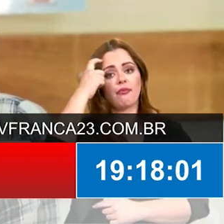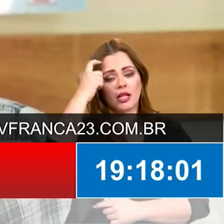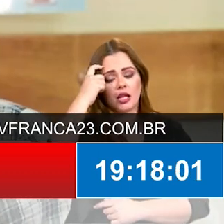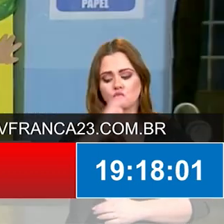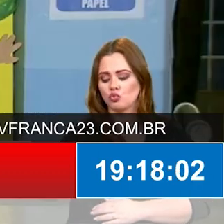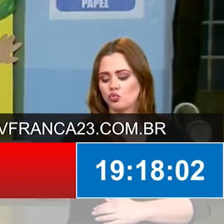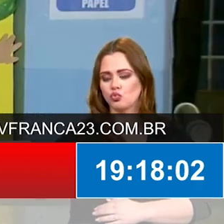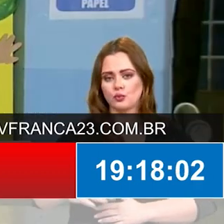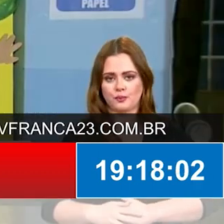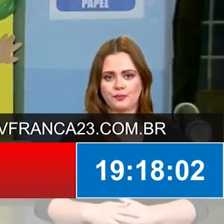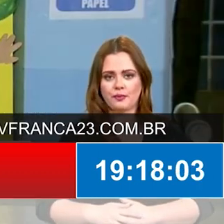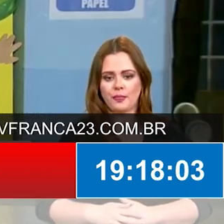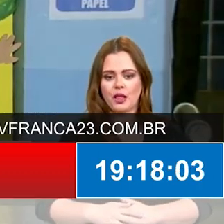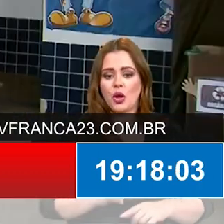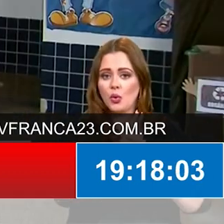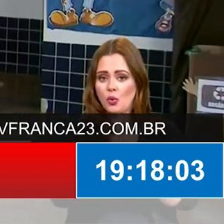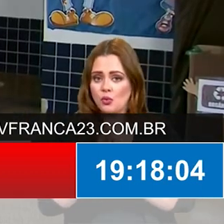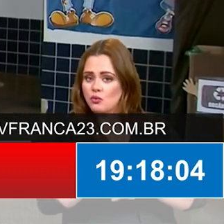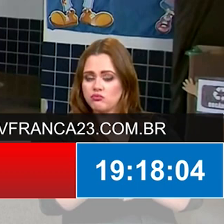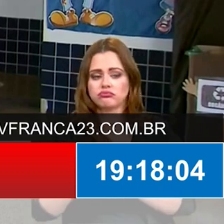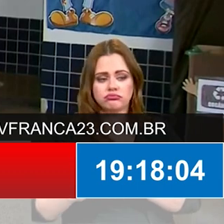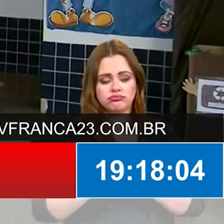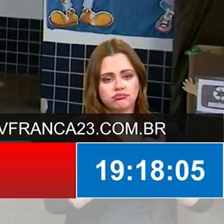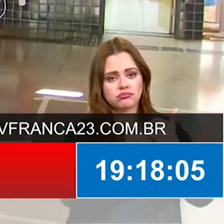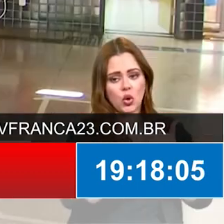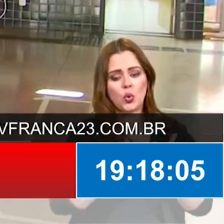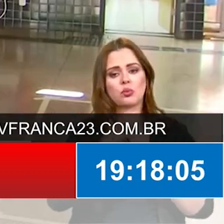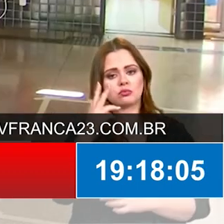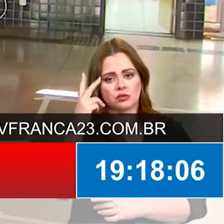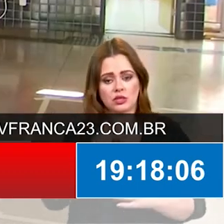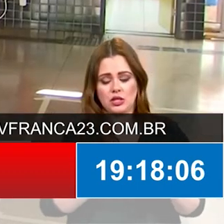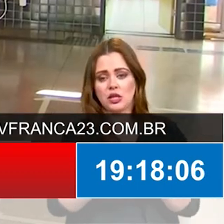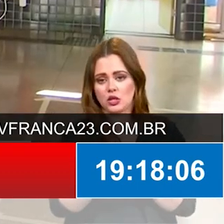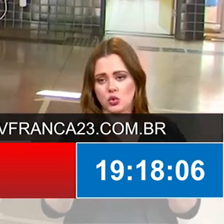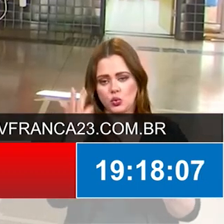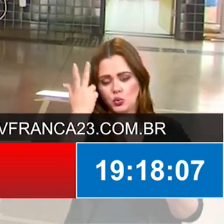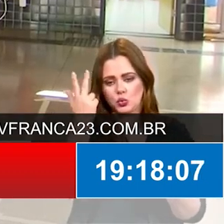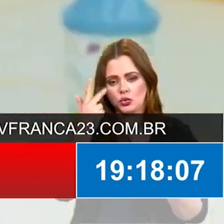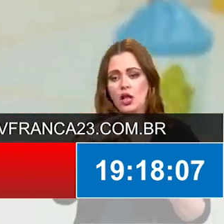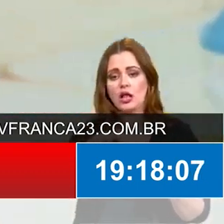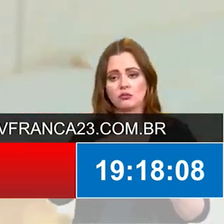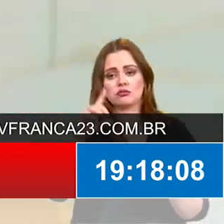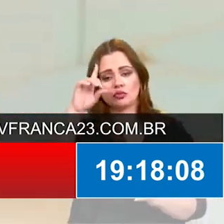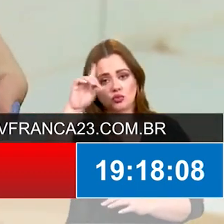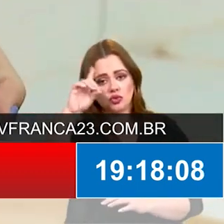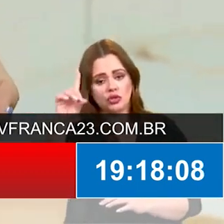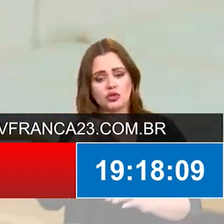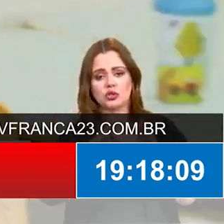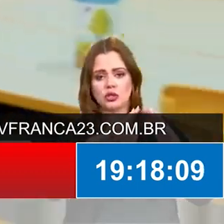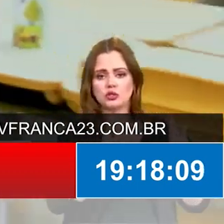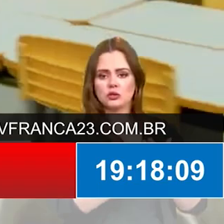desde pequenos. Preservação e uso sustentável dos recursos naturais estão no dia a dia dessa escola. Hoje a aula foi